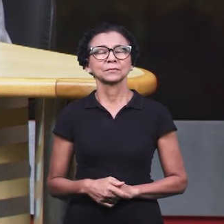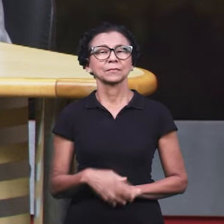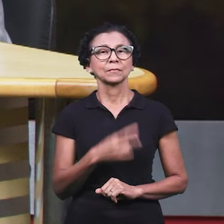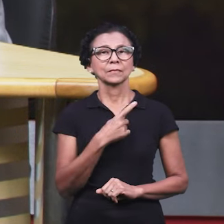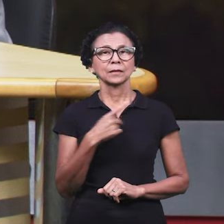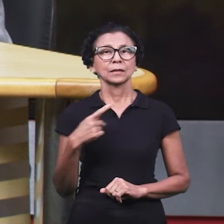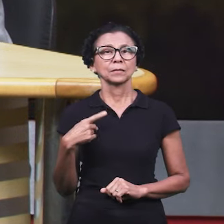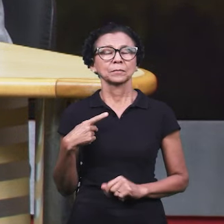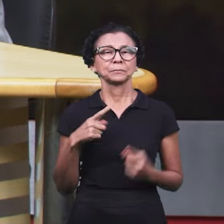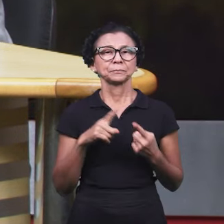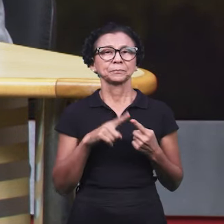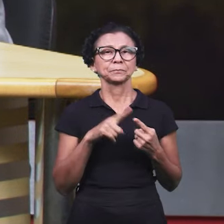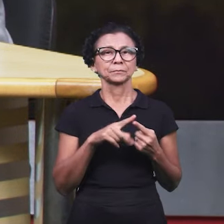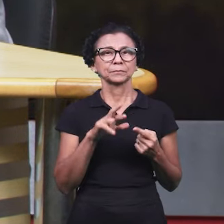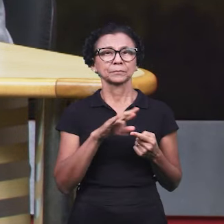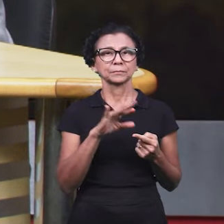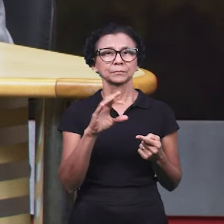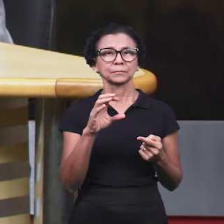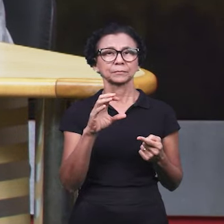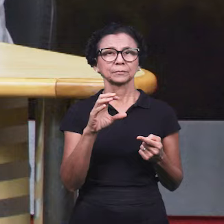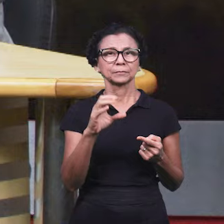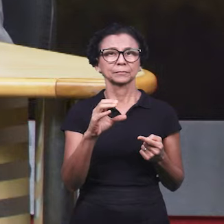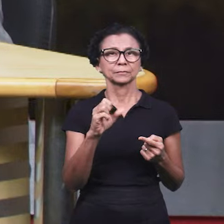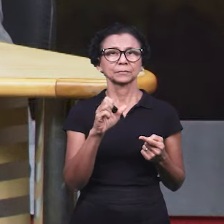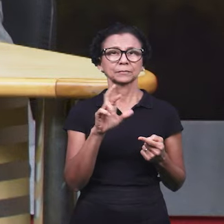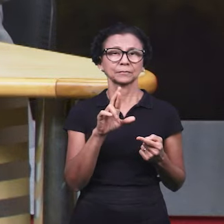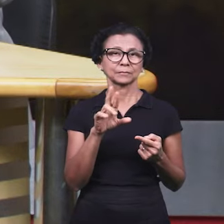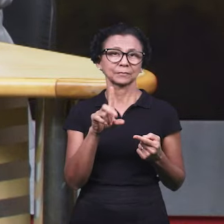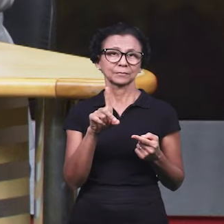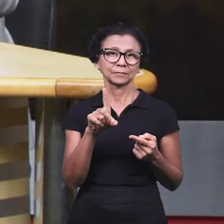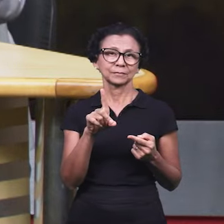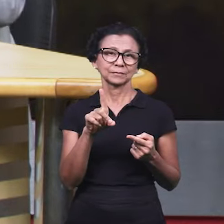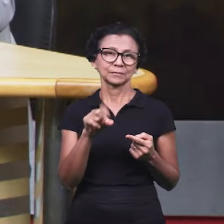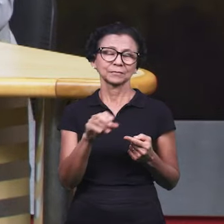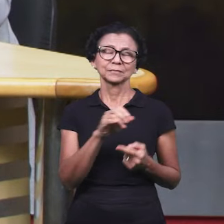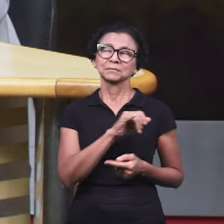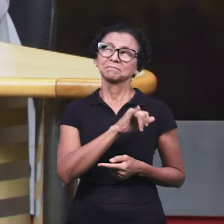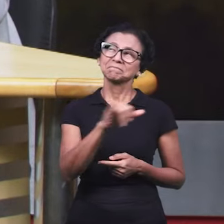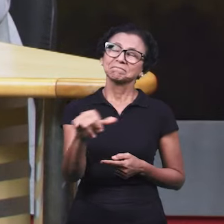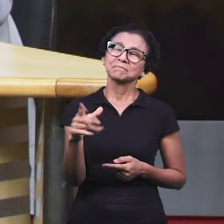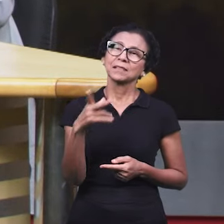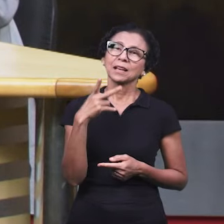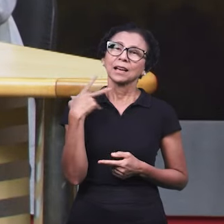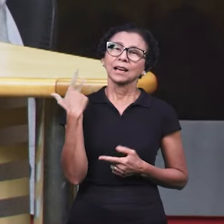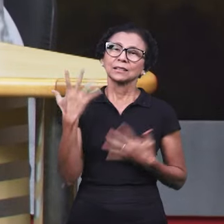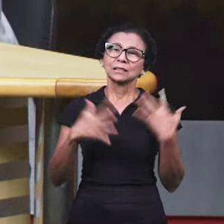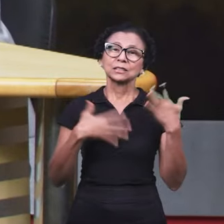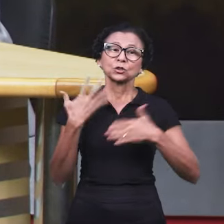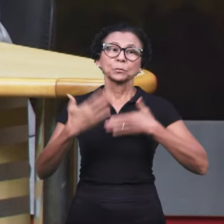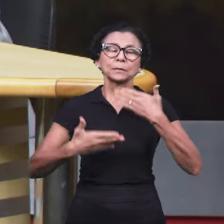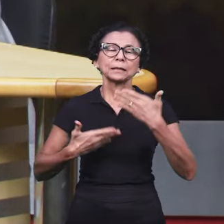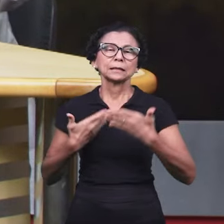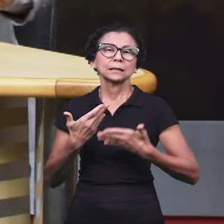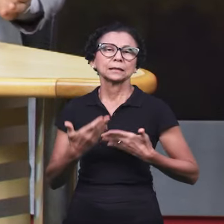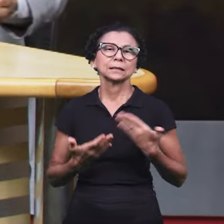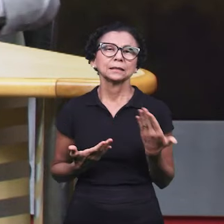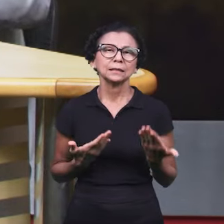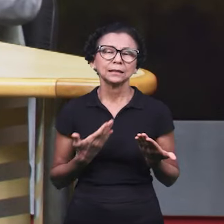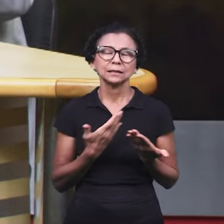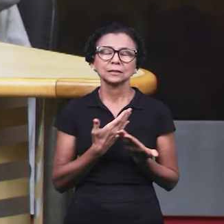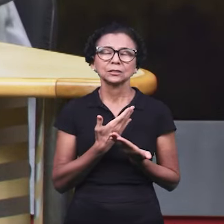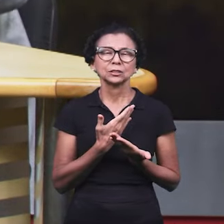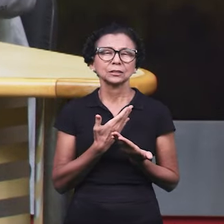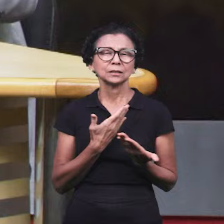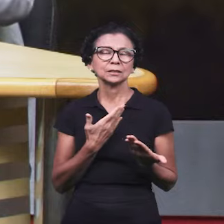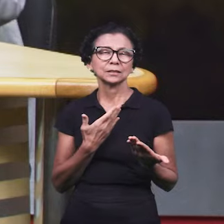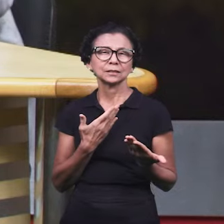de dizer que eh é uma alegria estar com você né Para nós a sensação é que você tivesse sentado com nosso